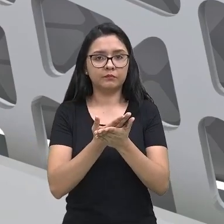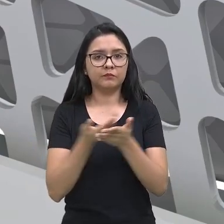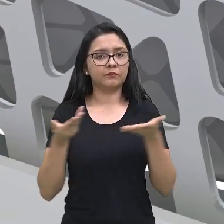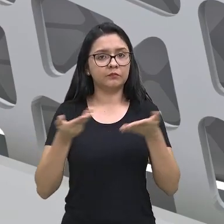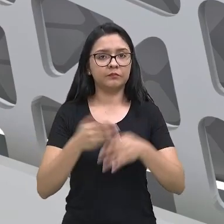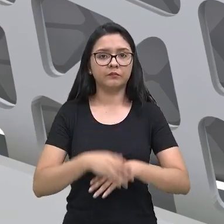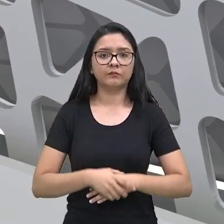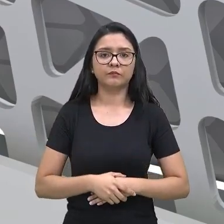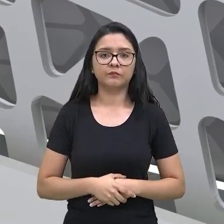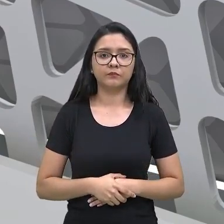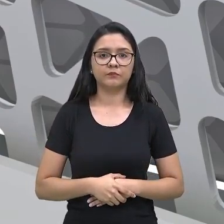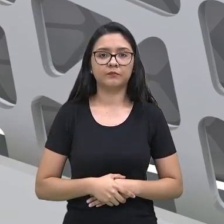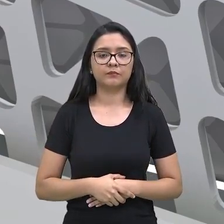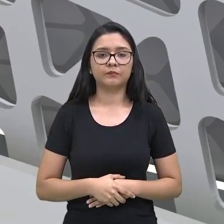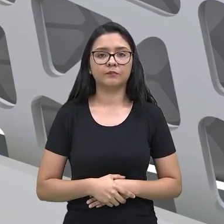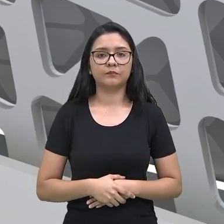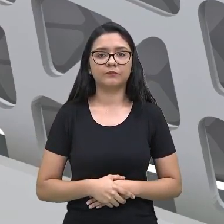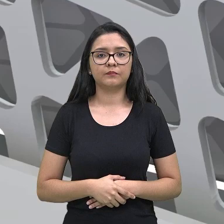hoje.